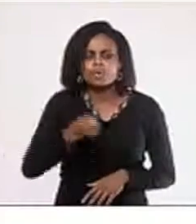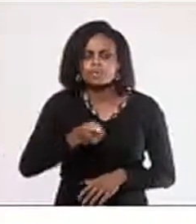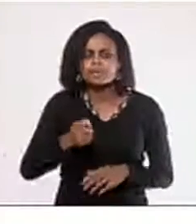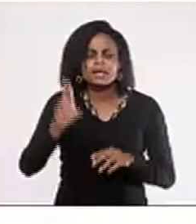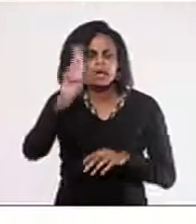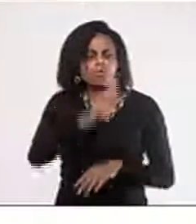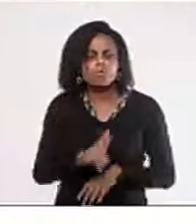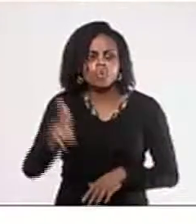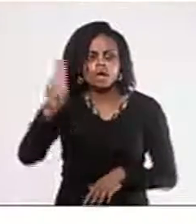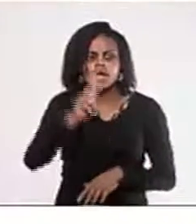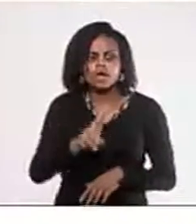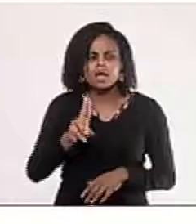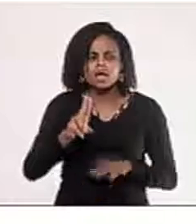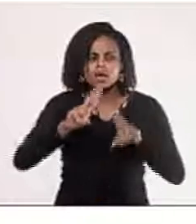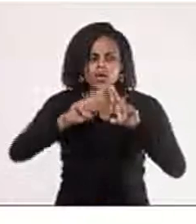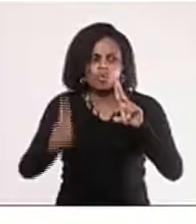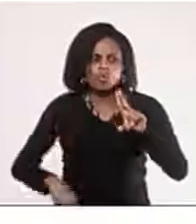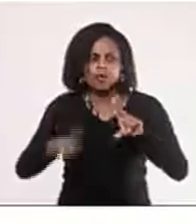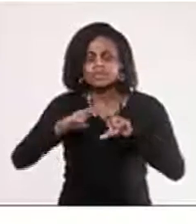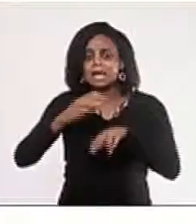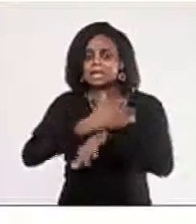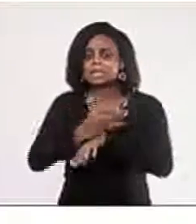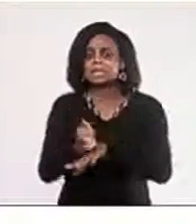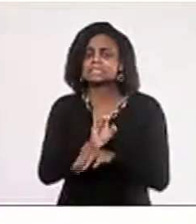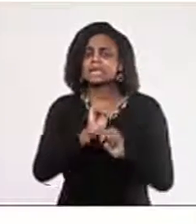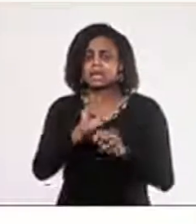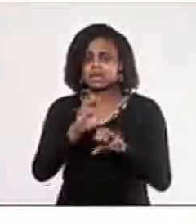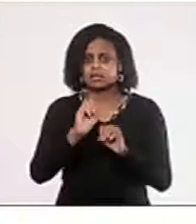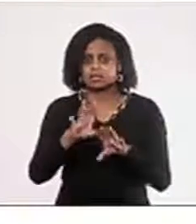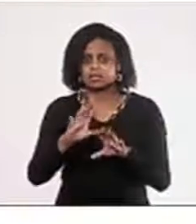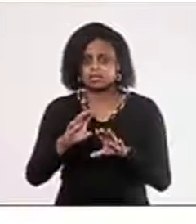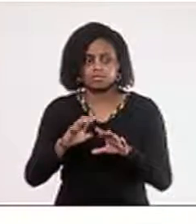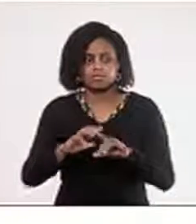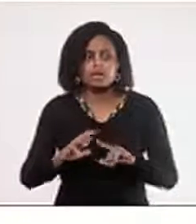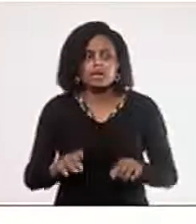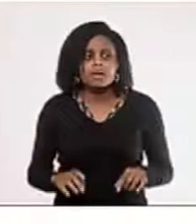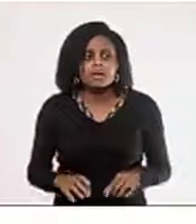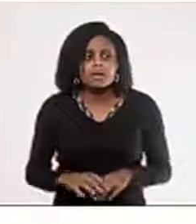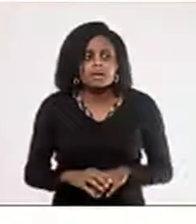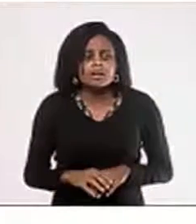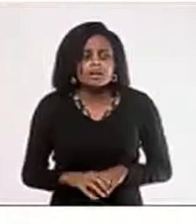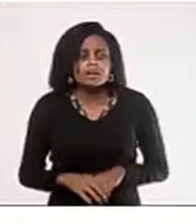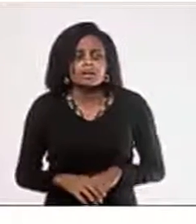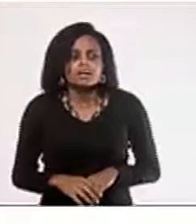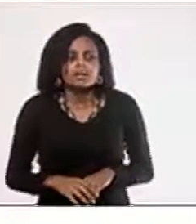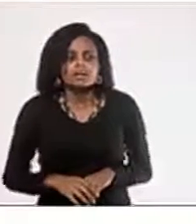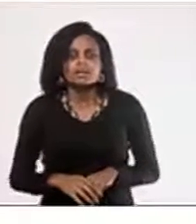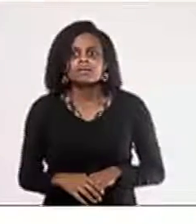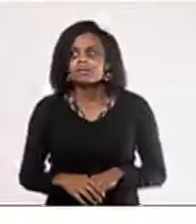UERJ a adiar início das aulas". Ou seja, o governo